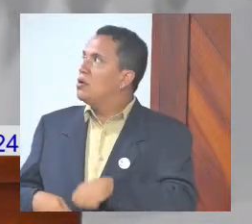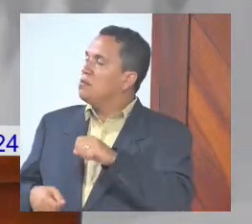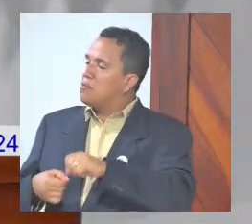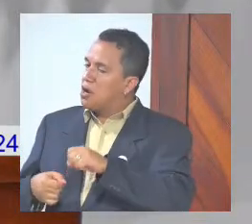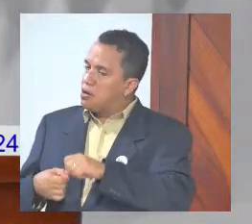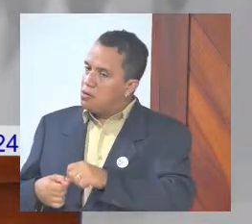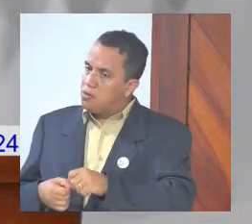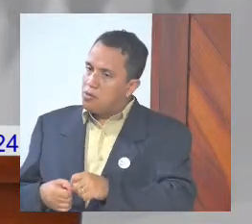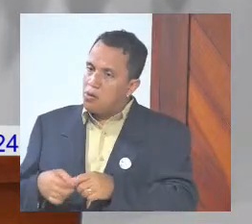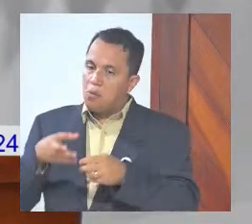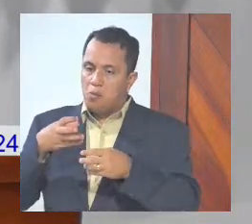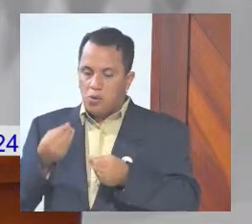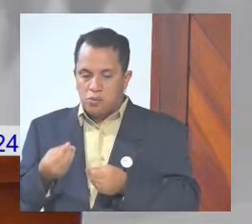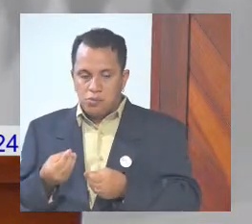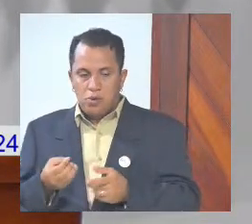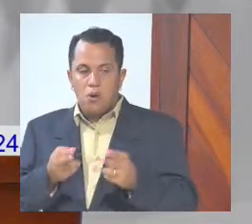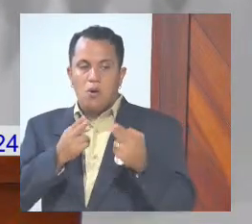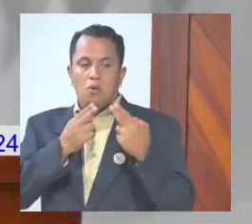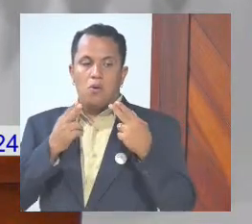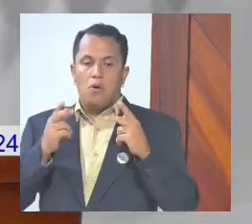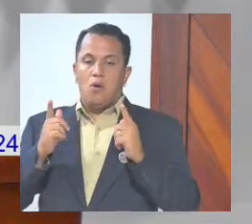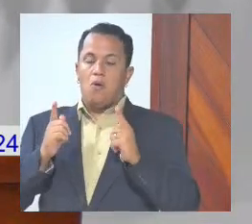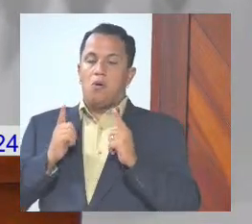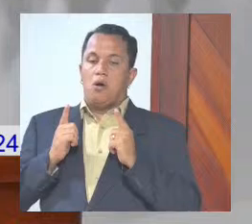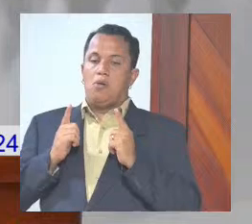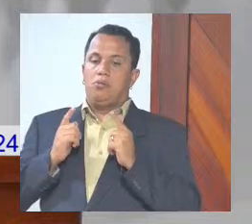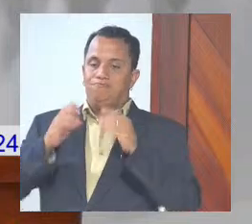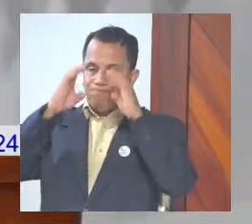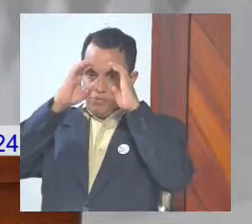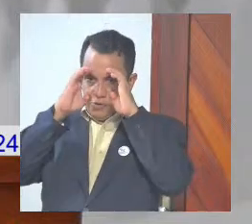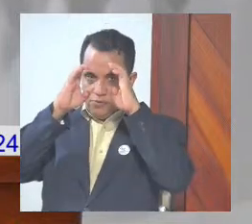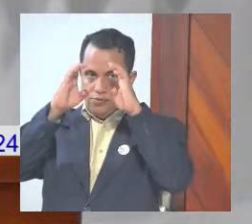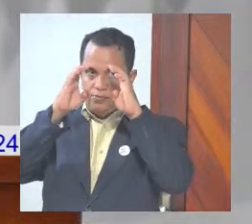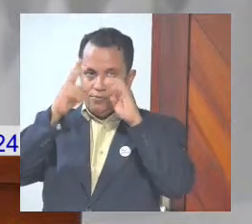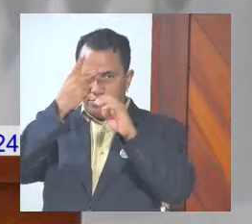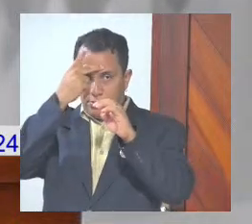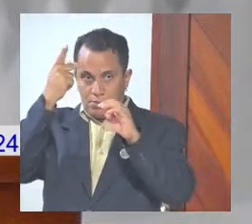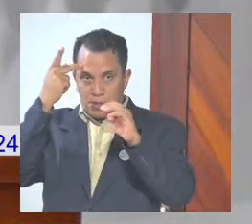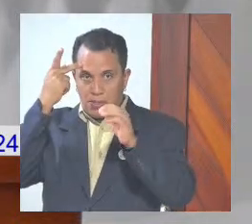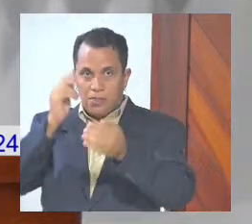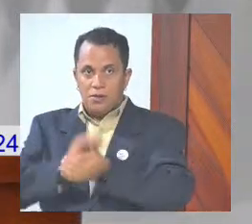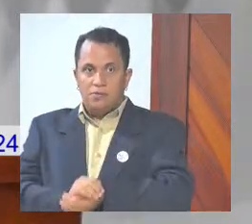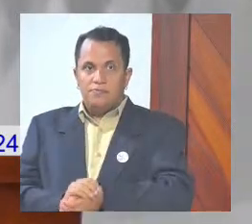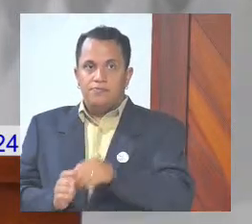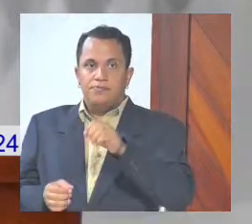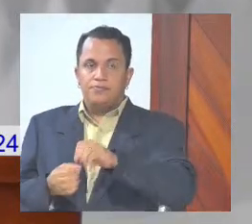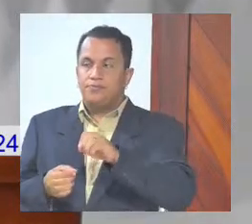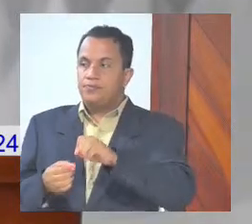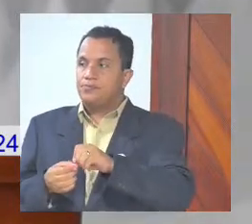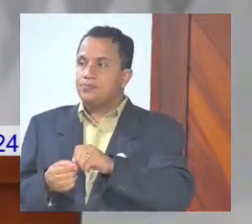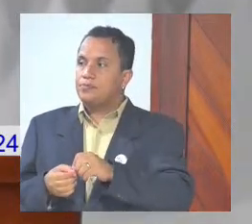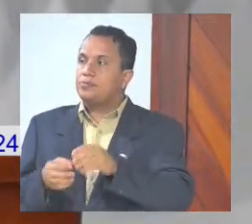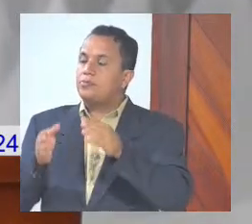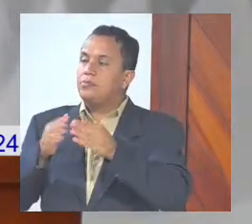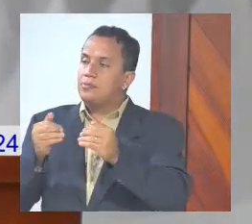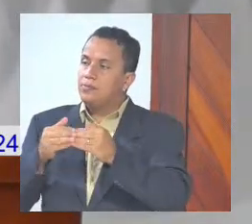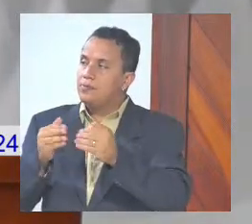eu exerço com muita tranquilidade, com muito respeito com a população e faço as cobranças